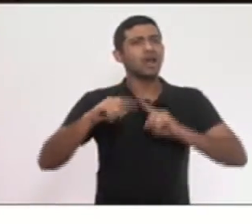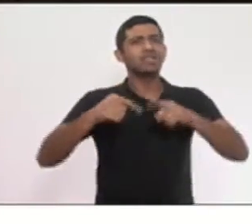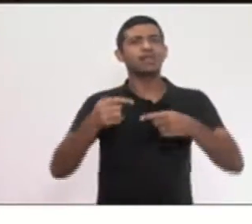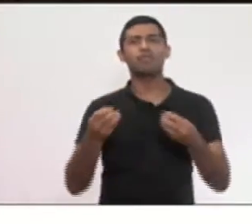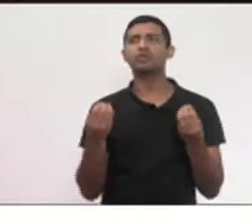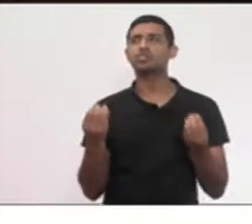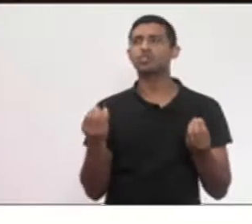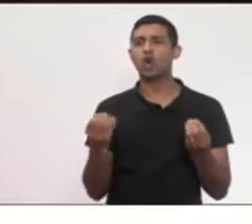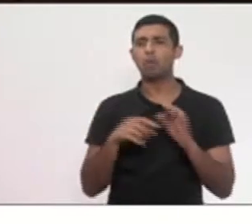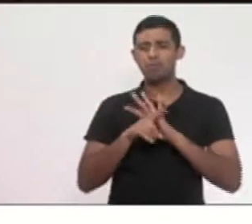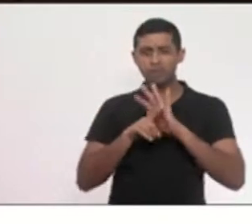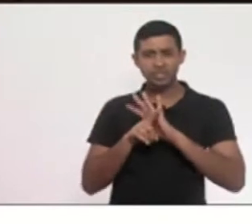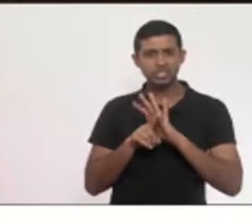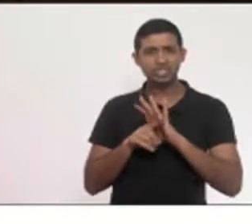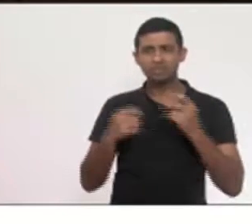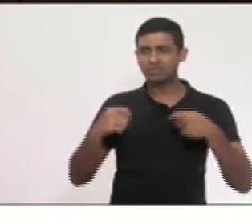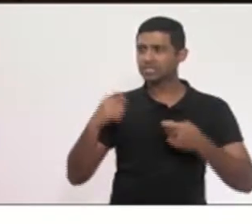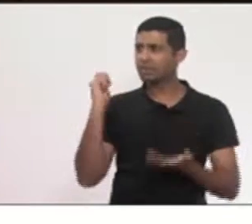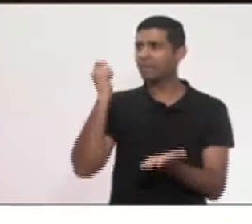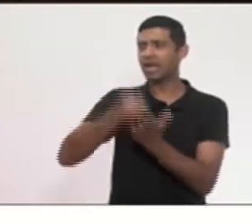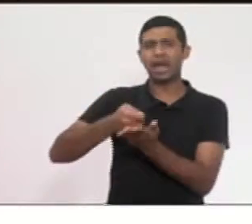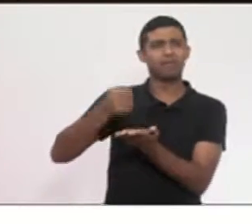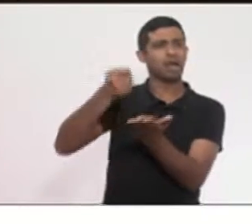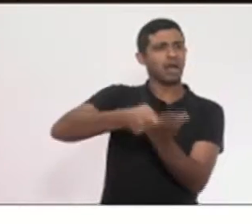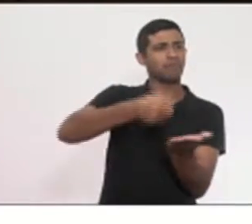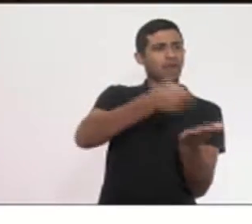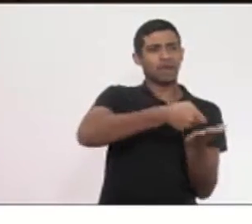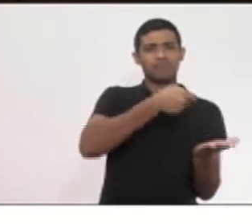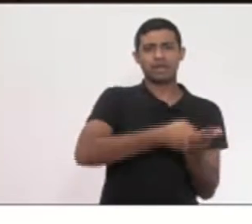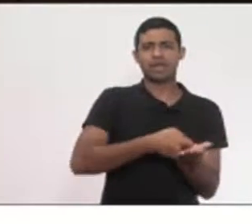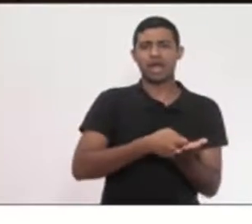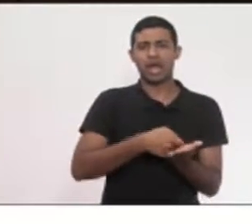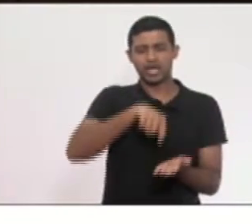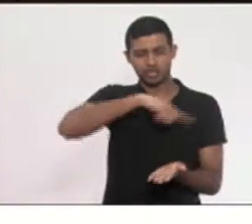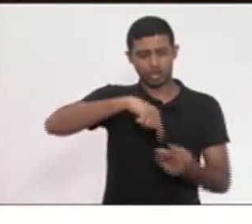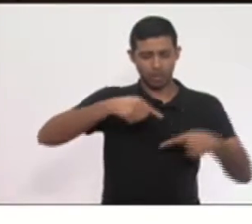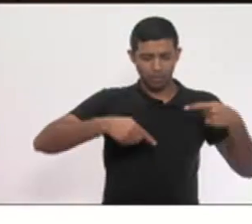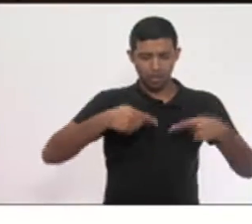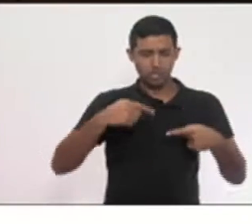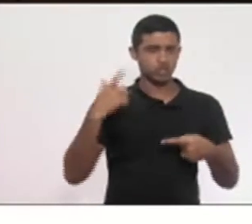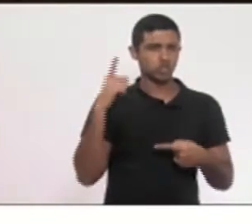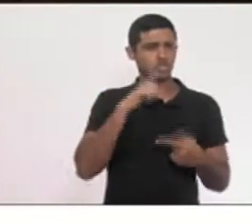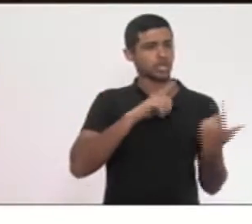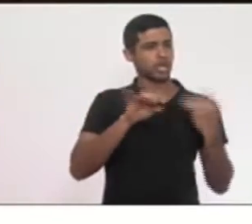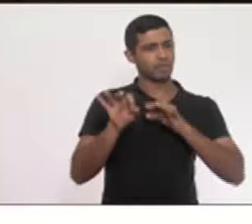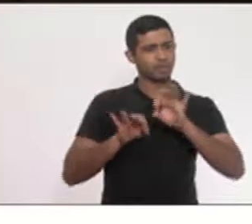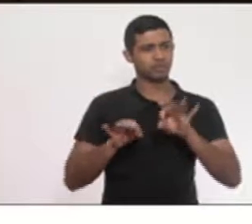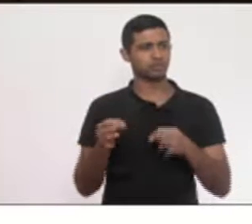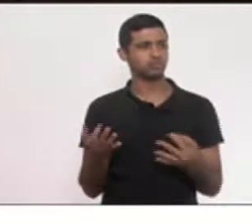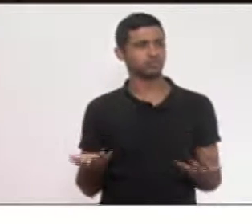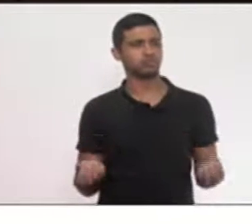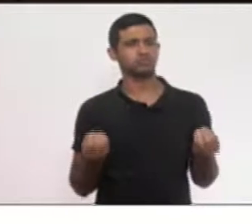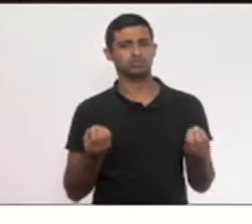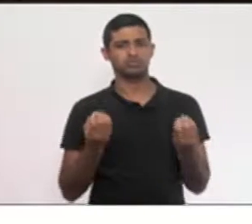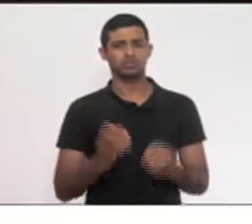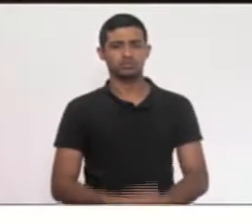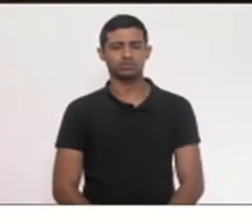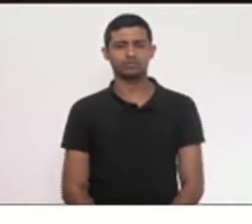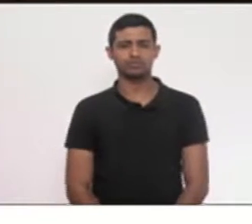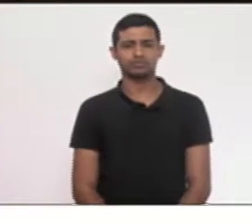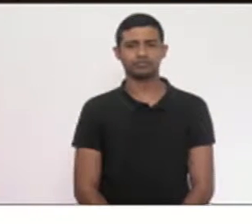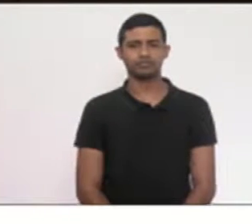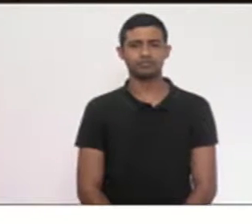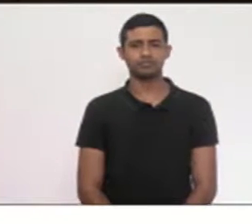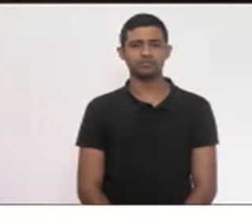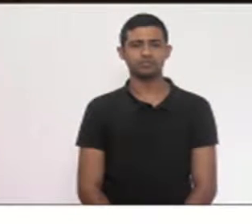outras pesquisas vão ter que ser pagas para planejar as políticas públicas, a não ser que o governo queira continuar funcionando